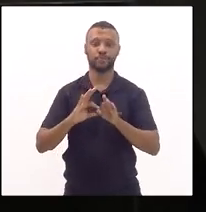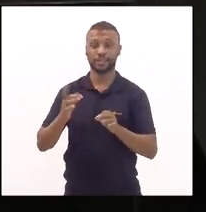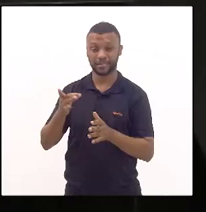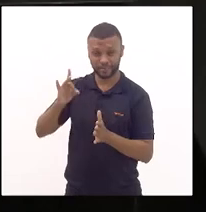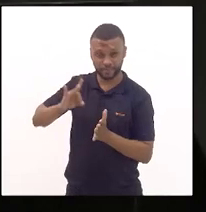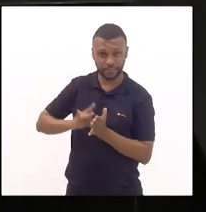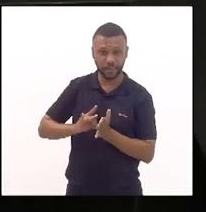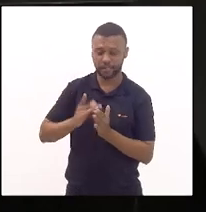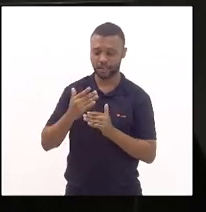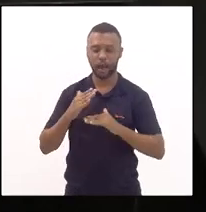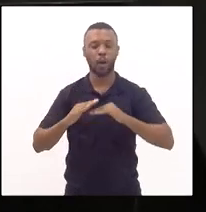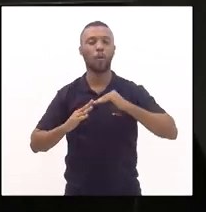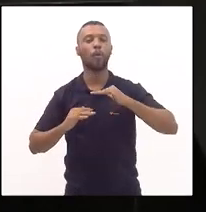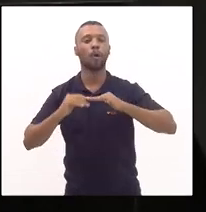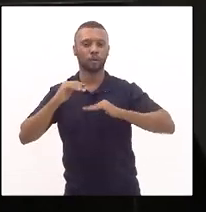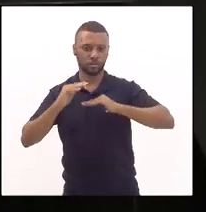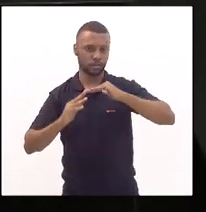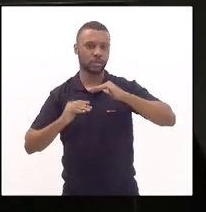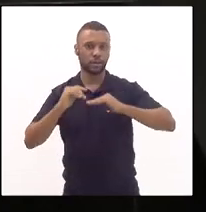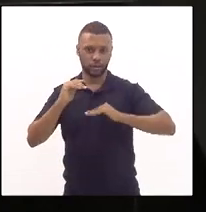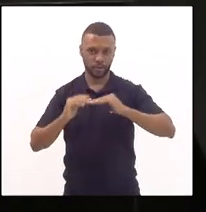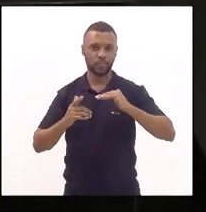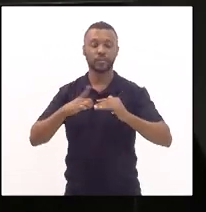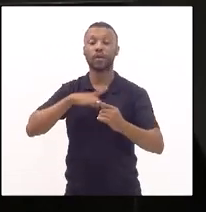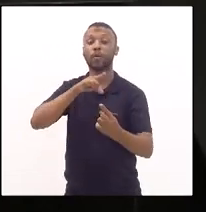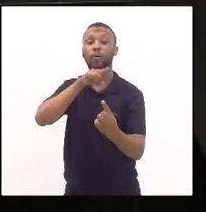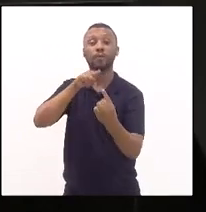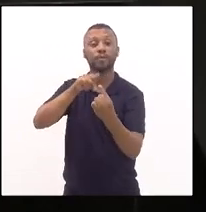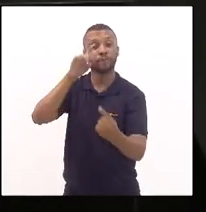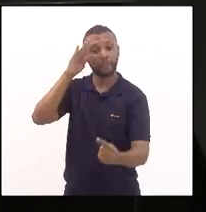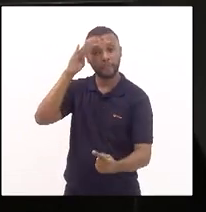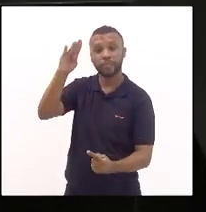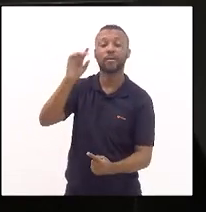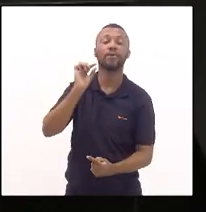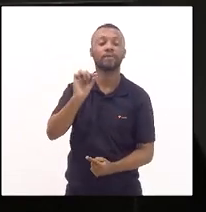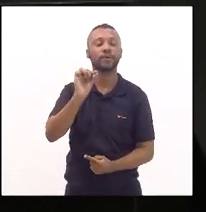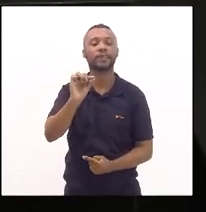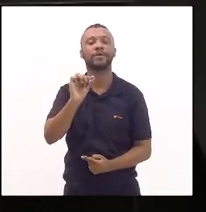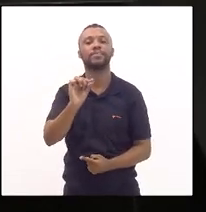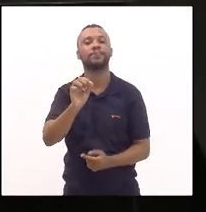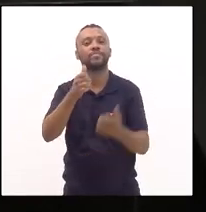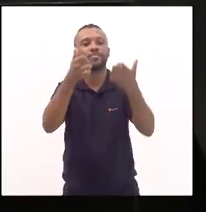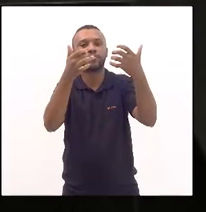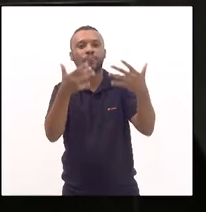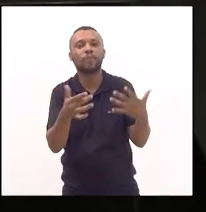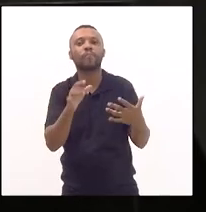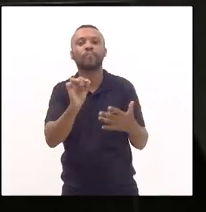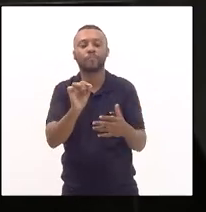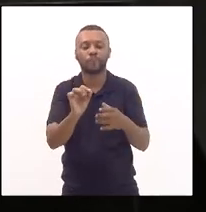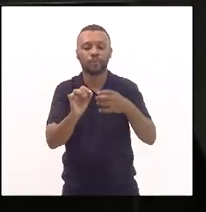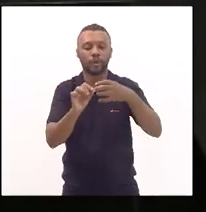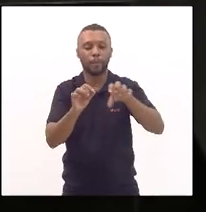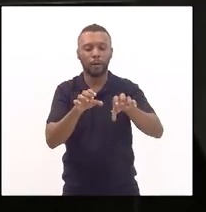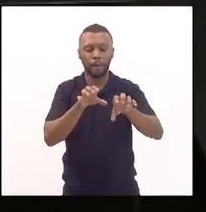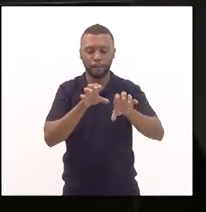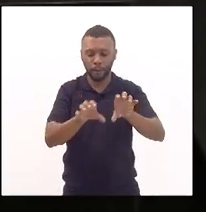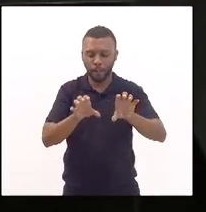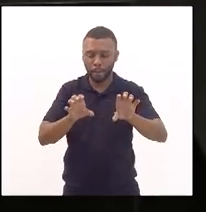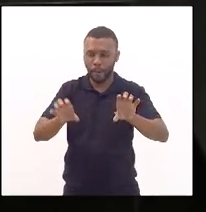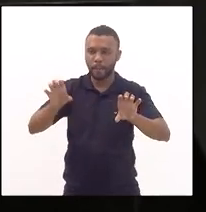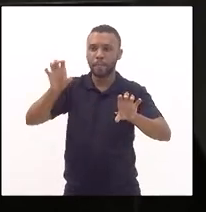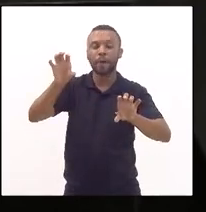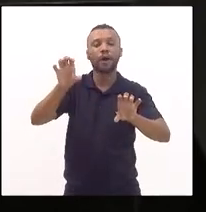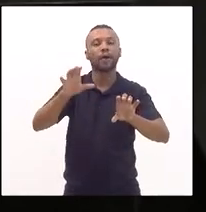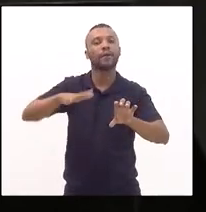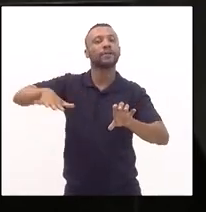construção, onde o objetivo principal foi justamente a regionalização do turismo